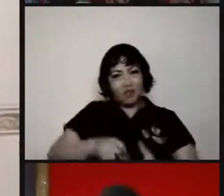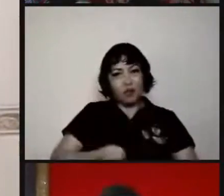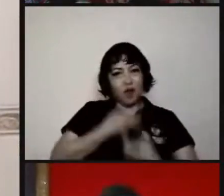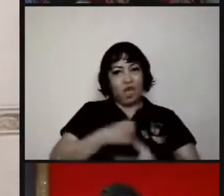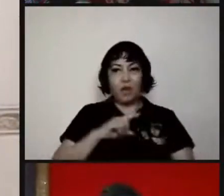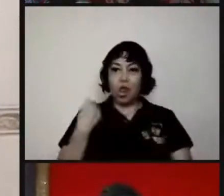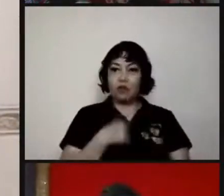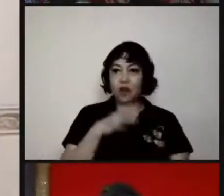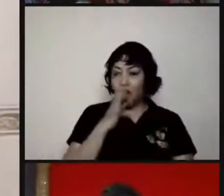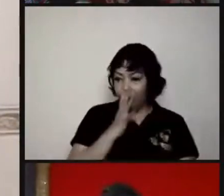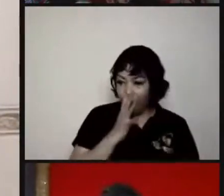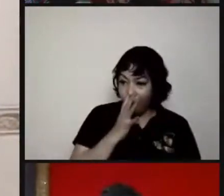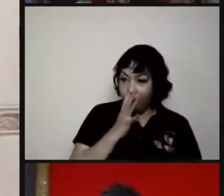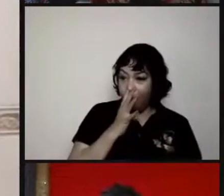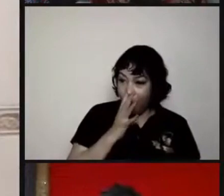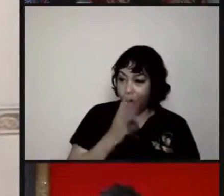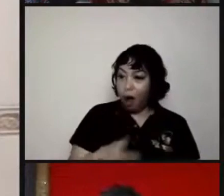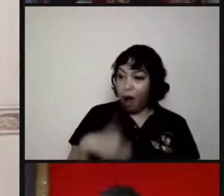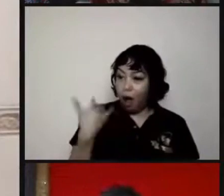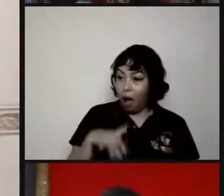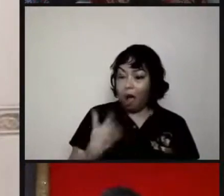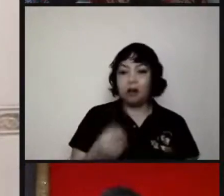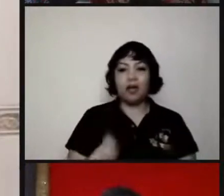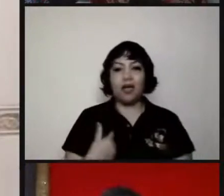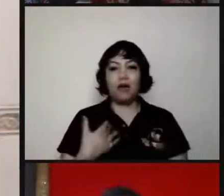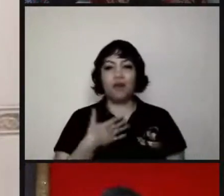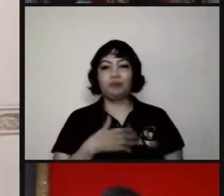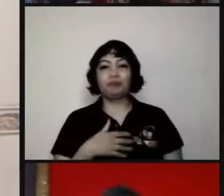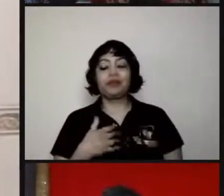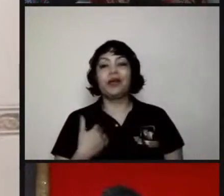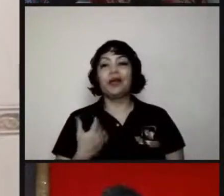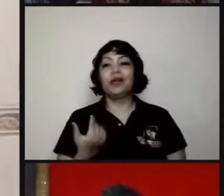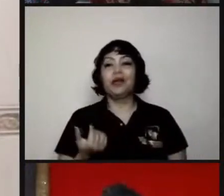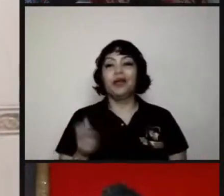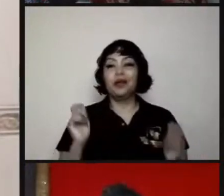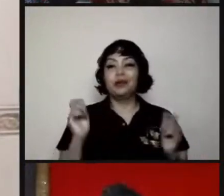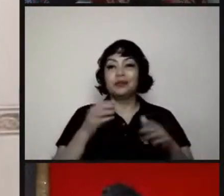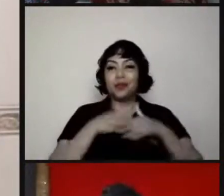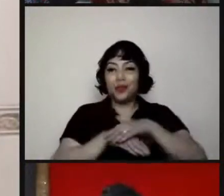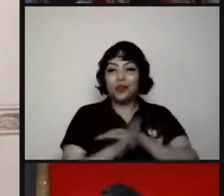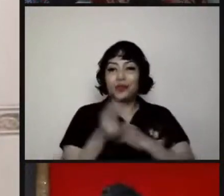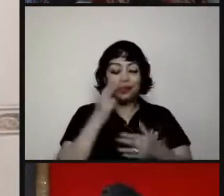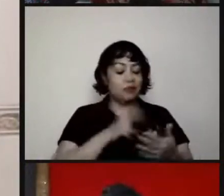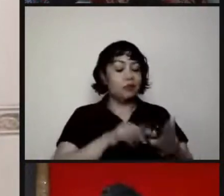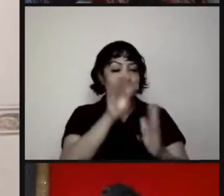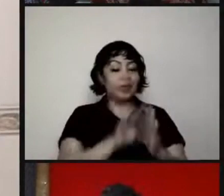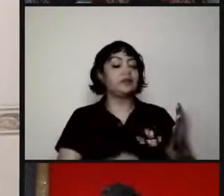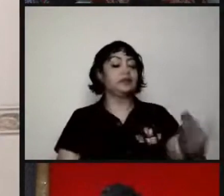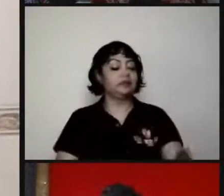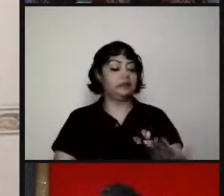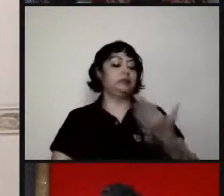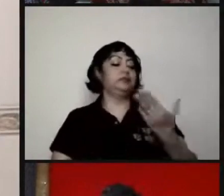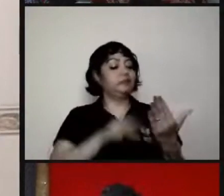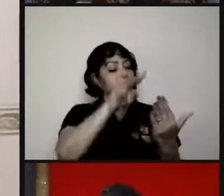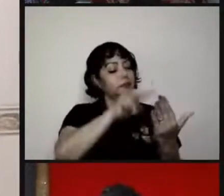nós vamos fazer isso muitas vezes. Eu costumo, assim, quando eu leio um texto, que eu vejo que aquele texto, meu